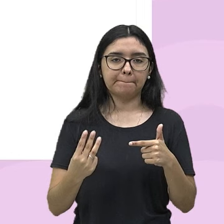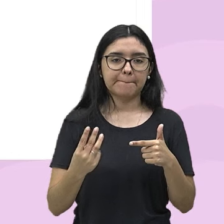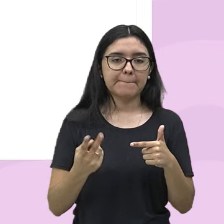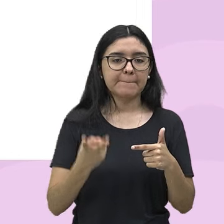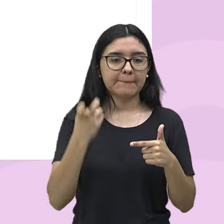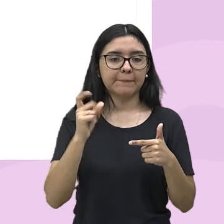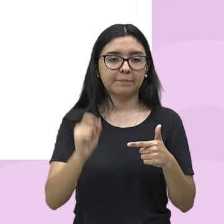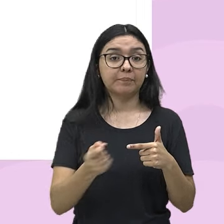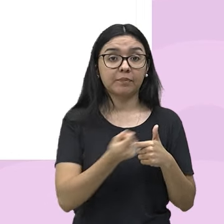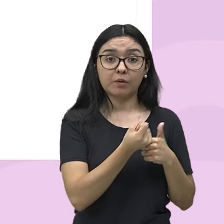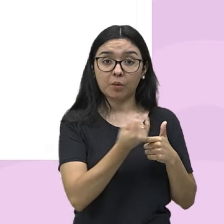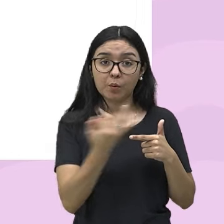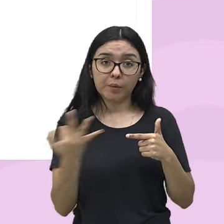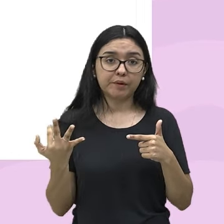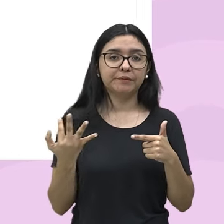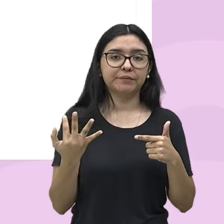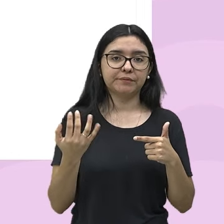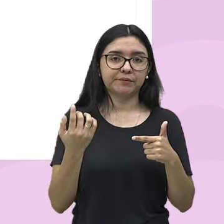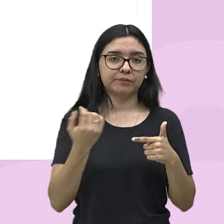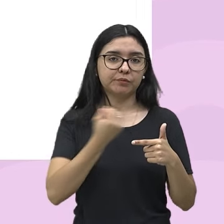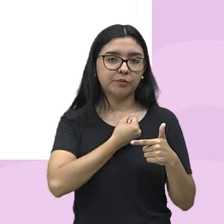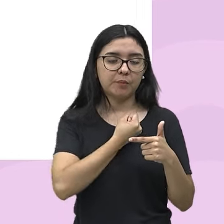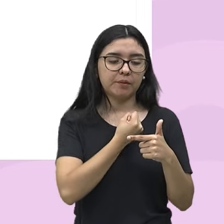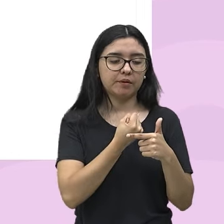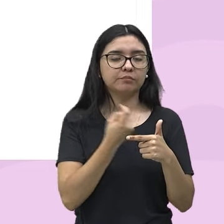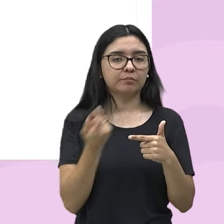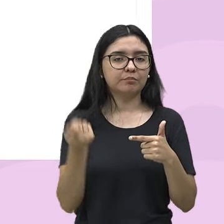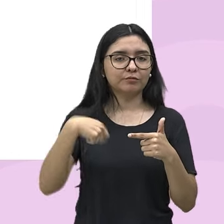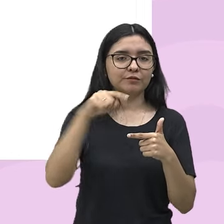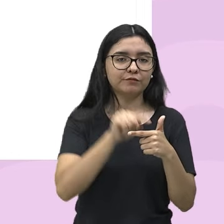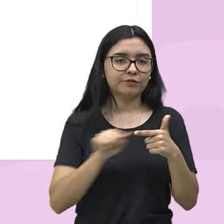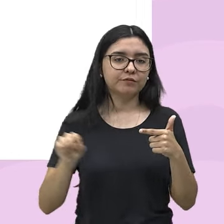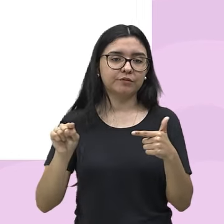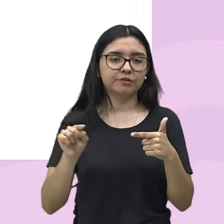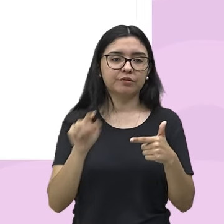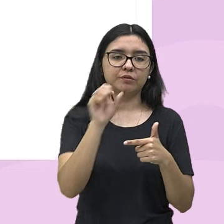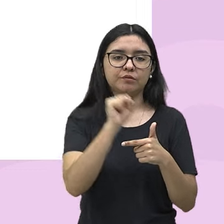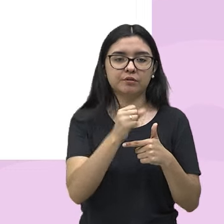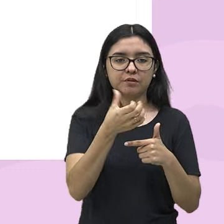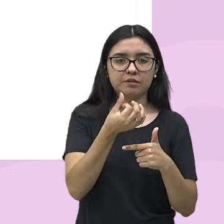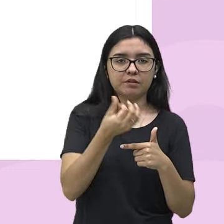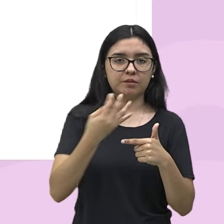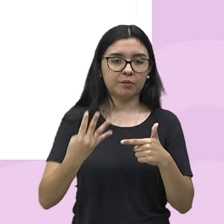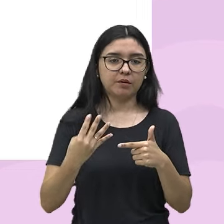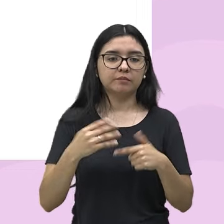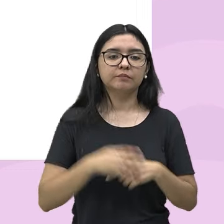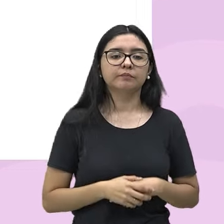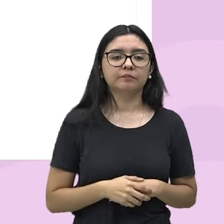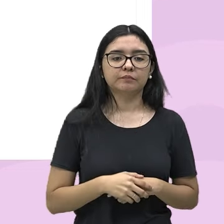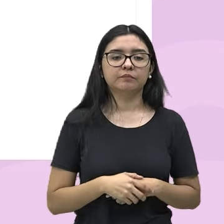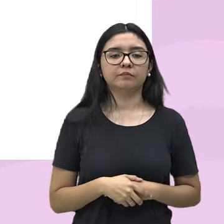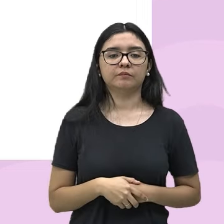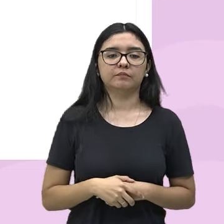abaixo quantos e quais são os divisores de 864. Olha só. Ele é divisível